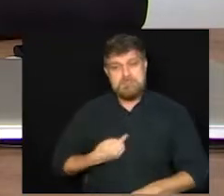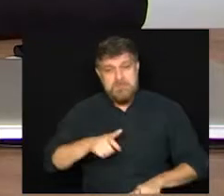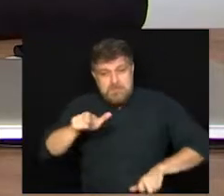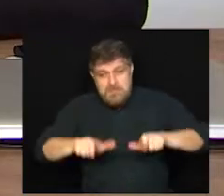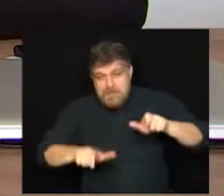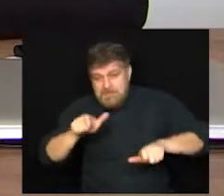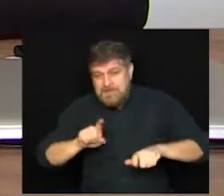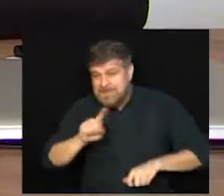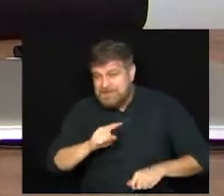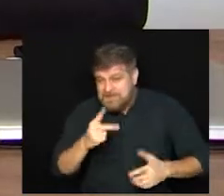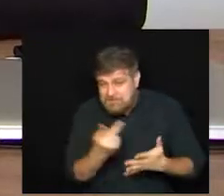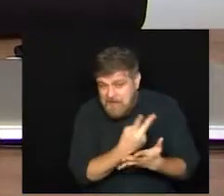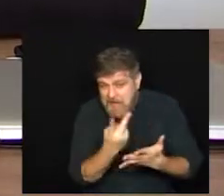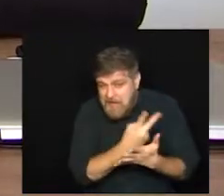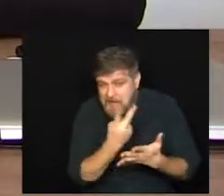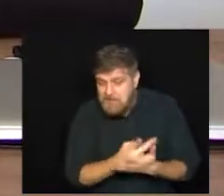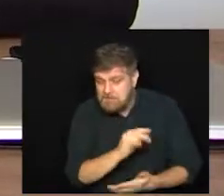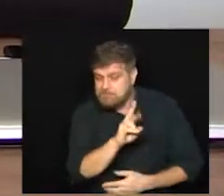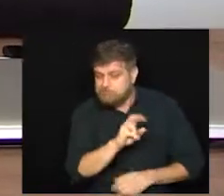não cair na malha fina.